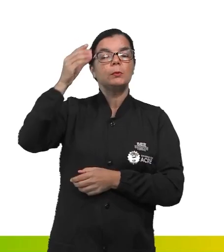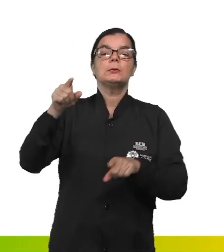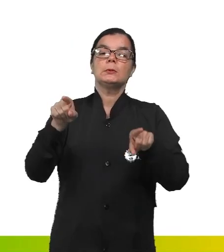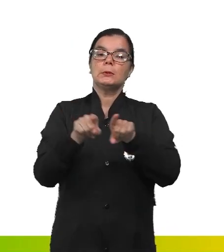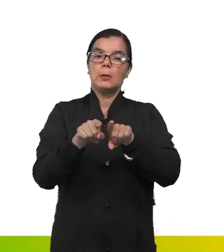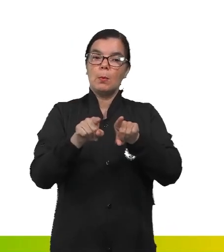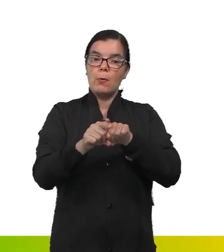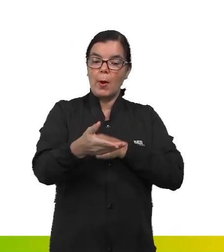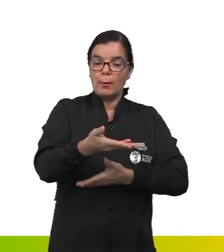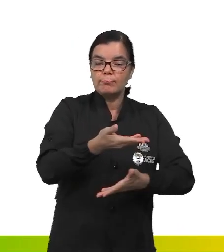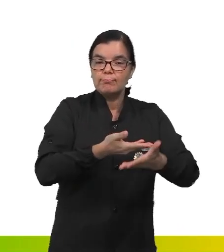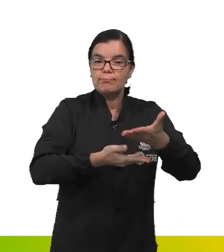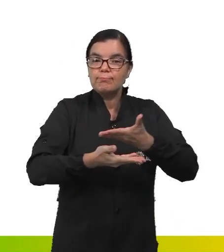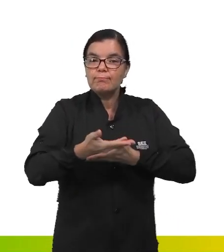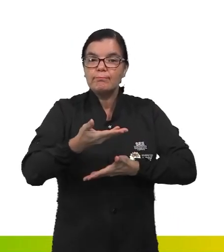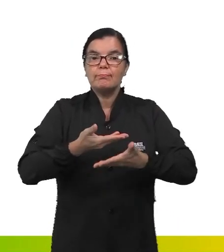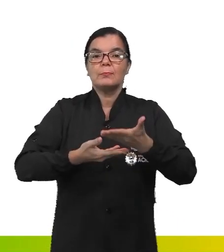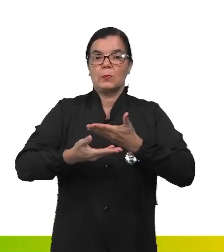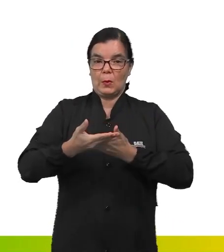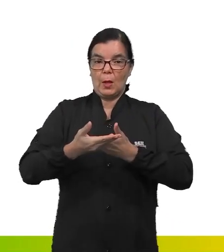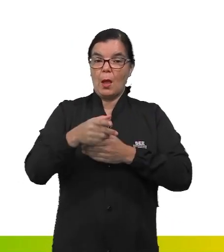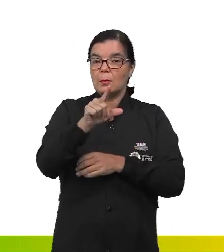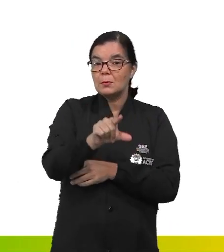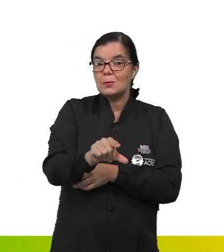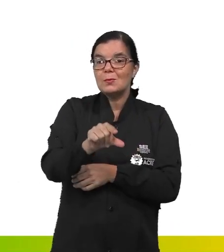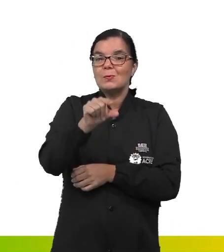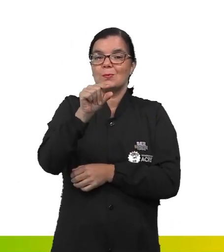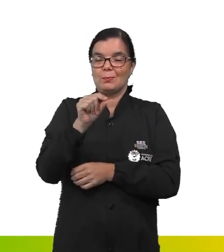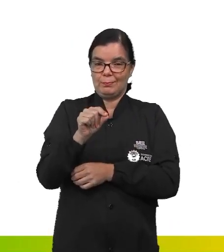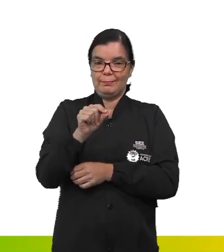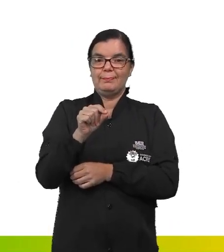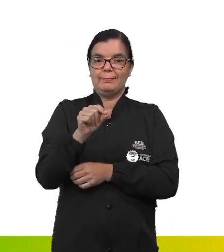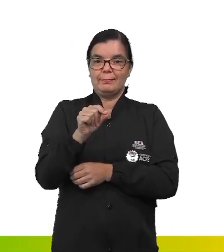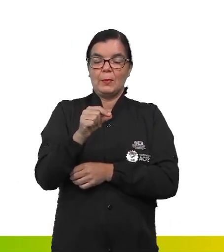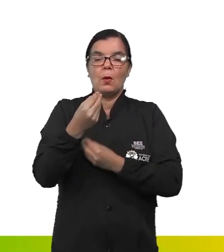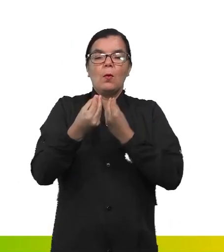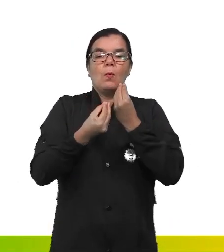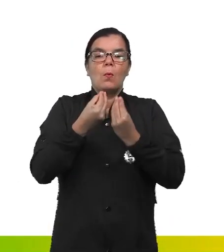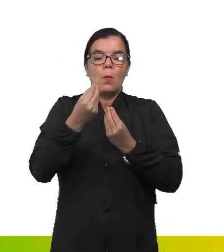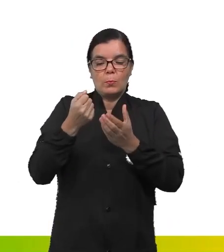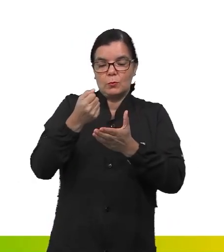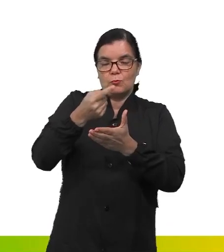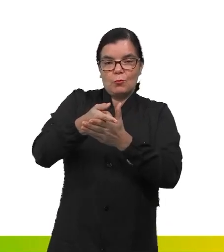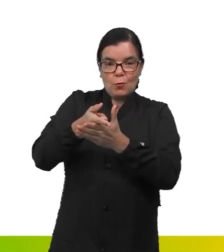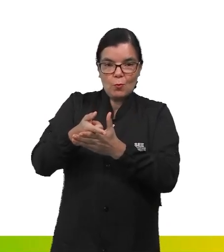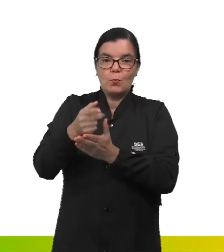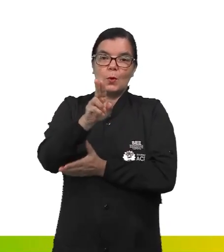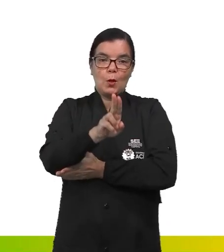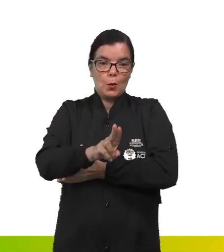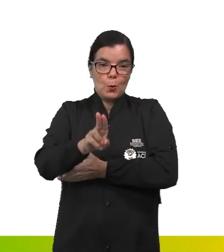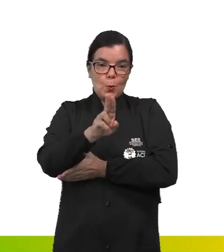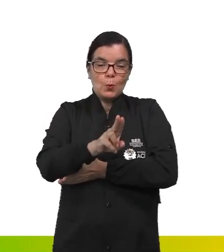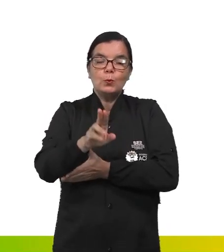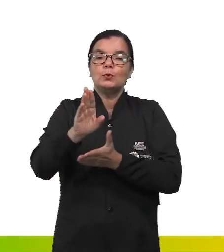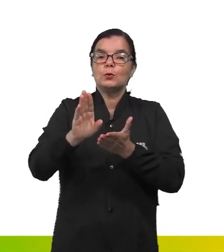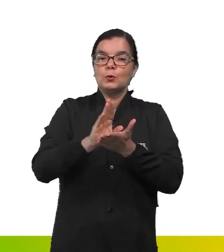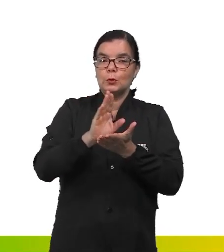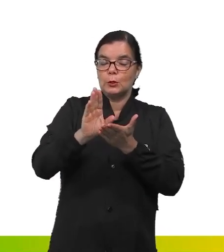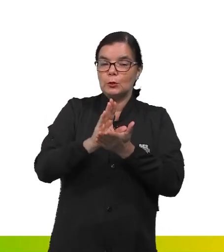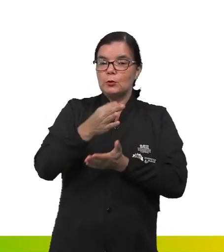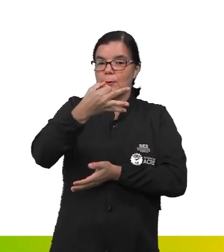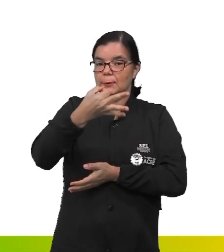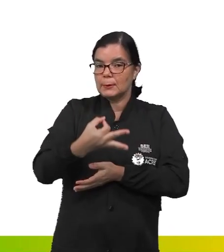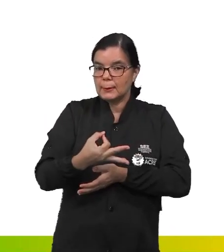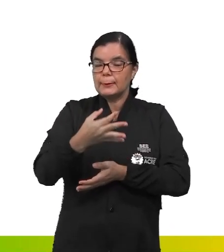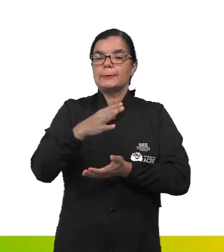vai envolver aí as nossas escolhas, tá? De compra e uso de recursos aí de